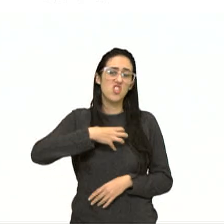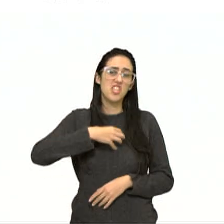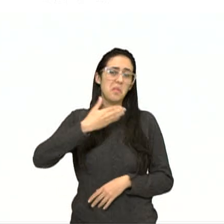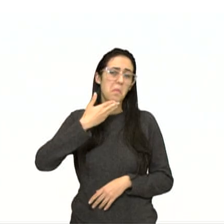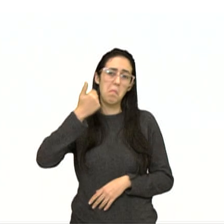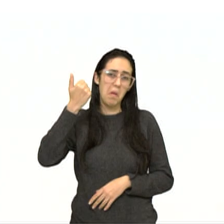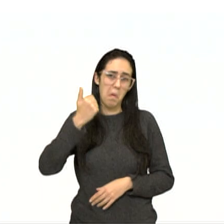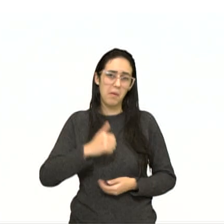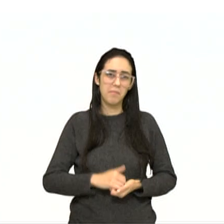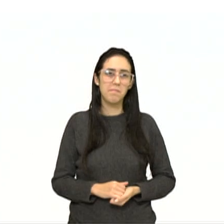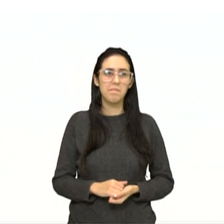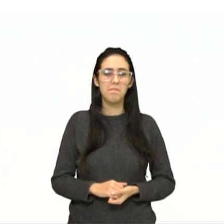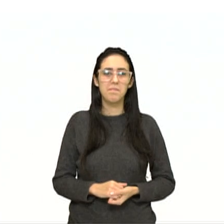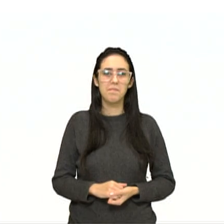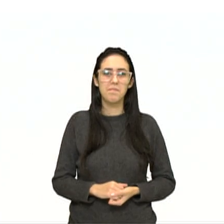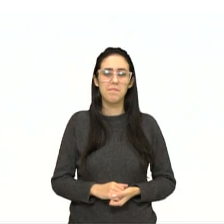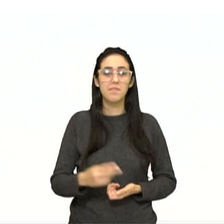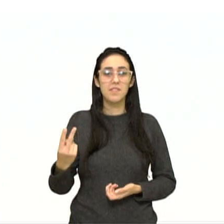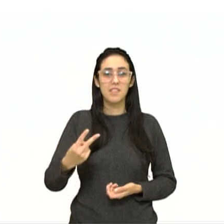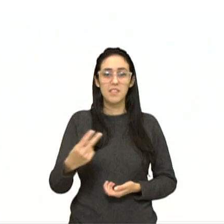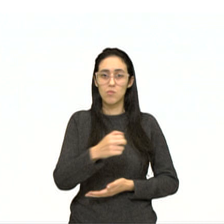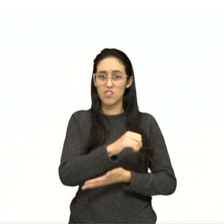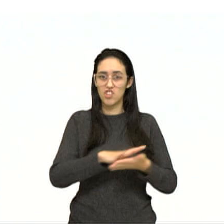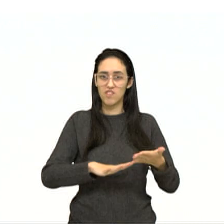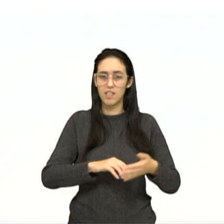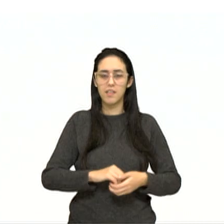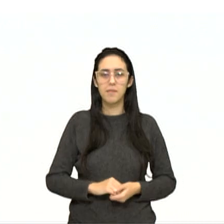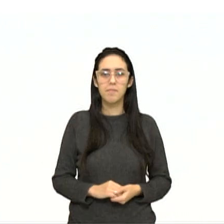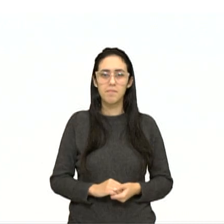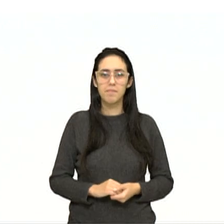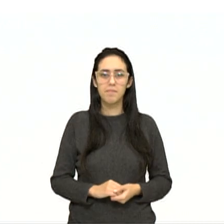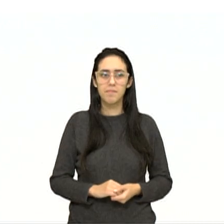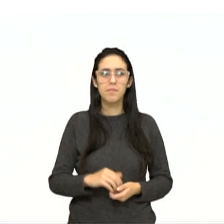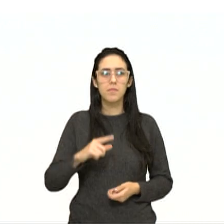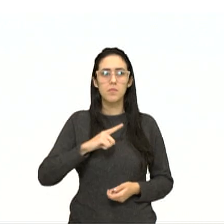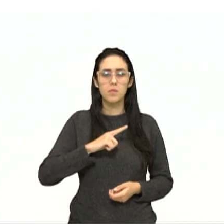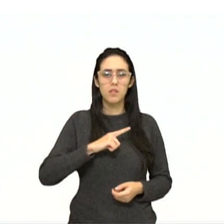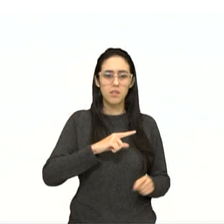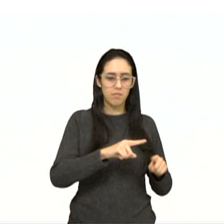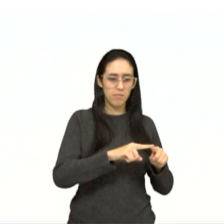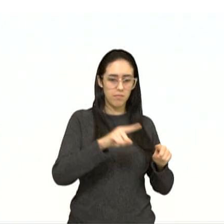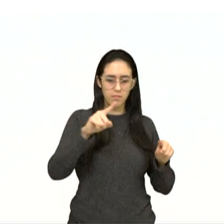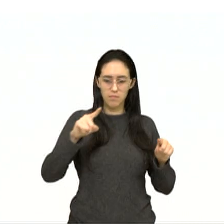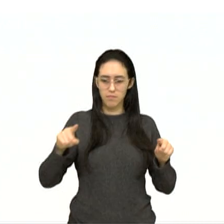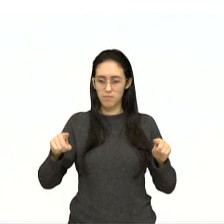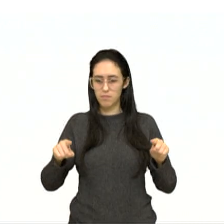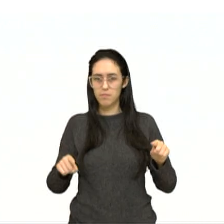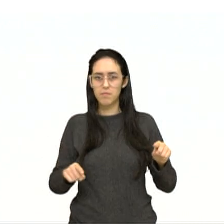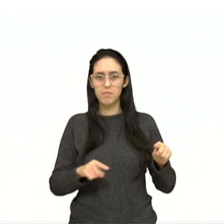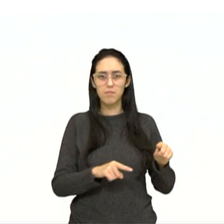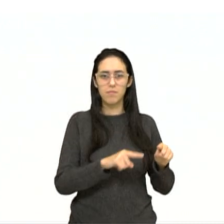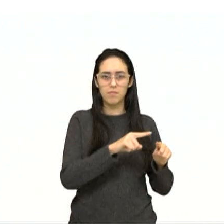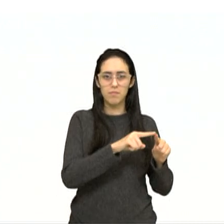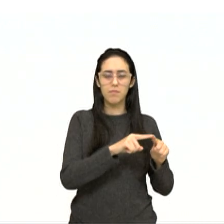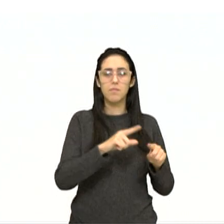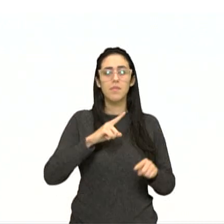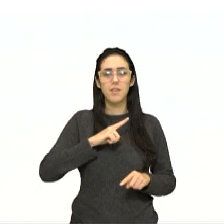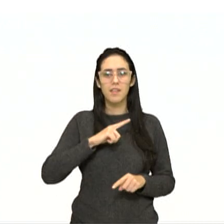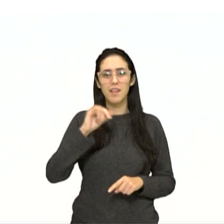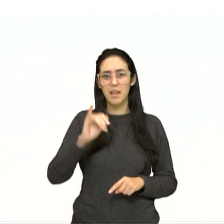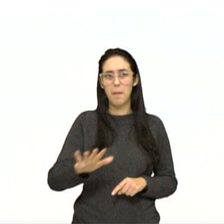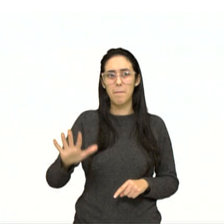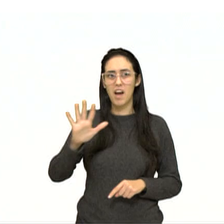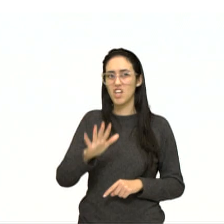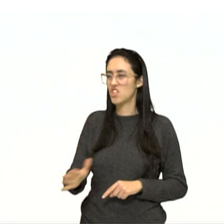você executa. Segundo exercício. As medidas dos lados de um pentágono estão apresentadas na figura a